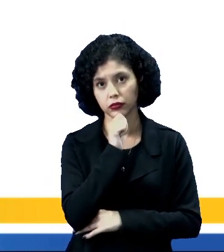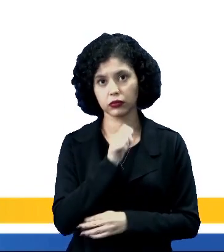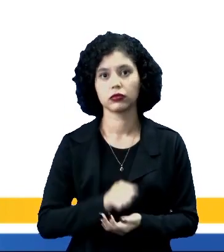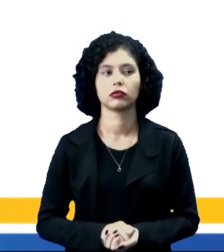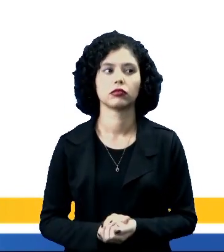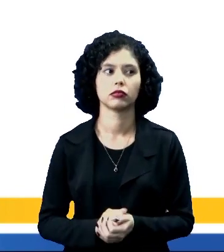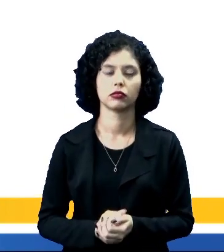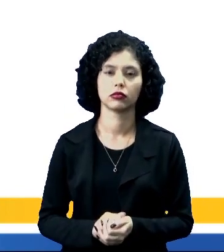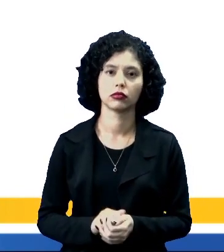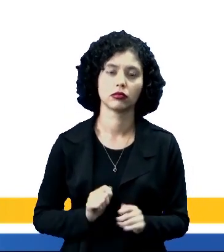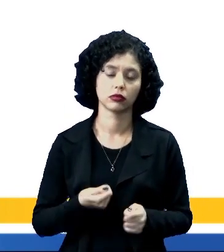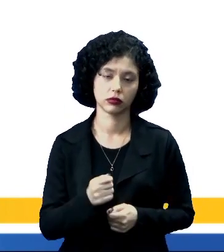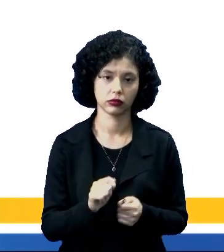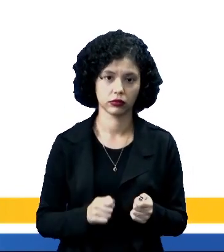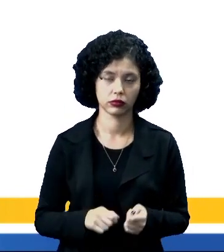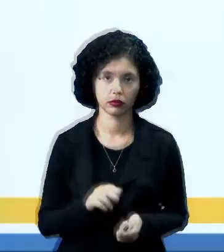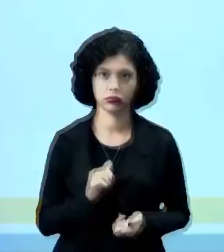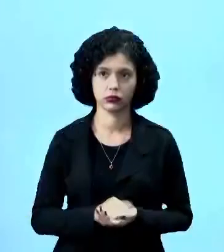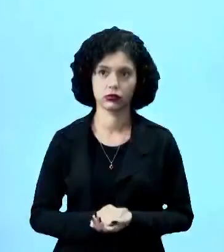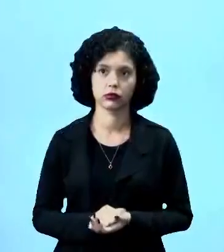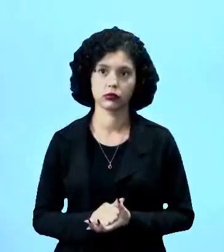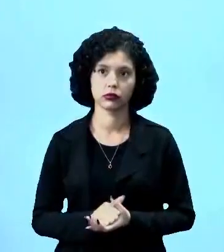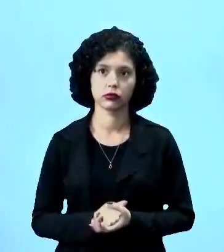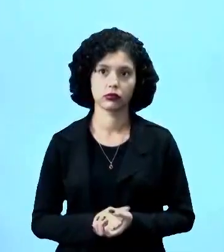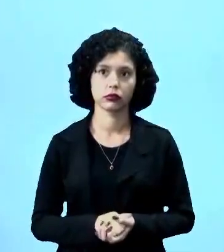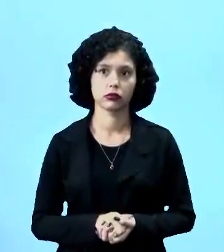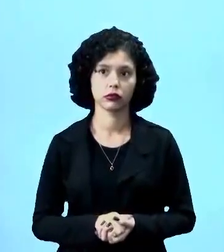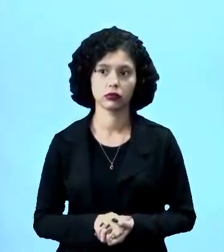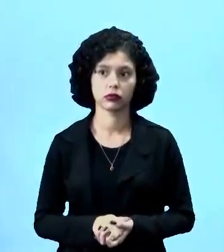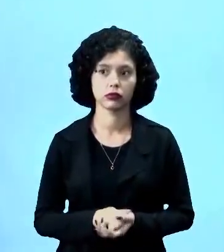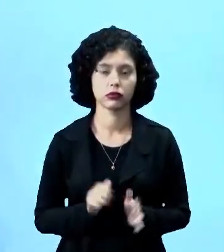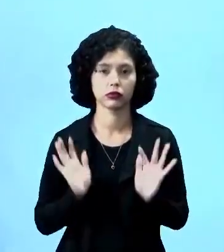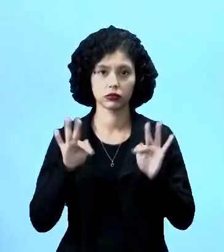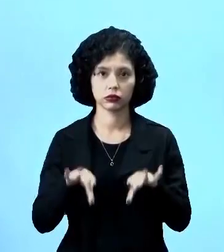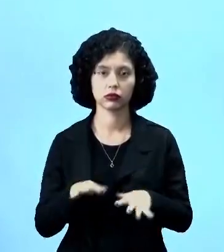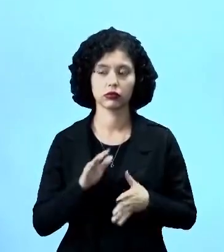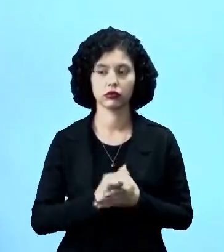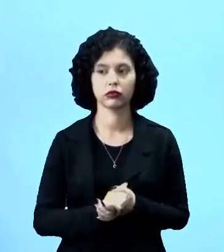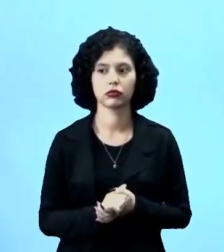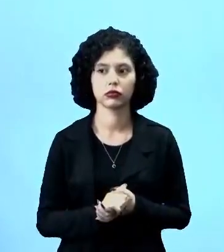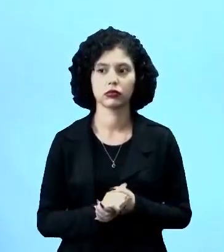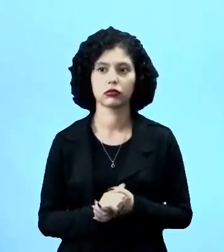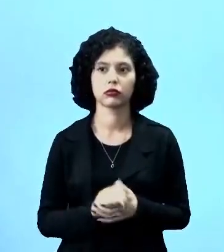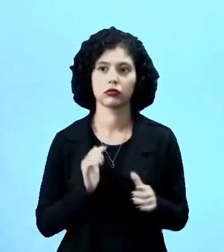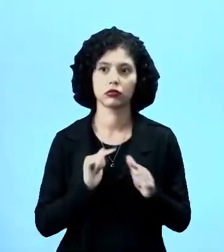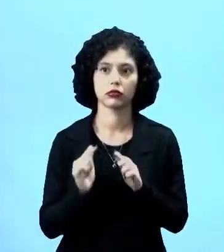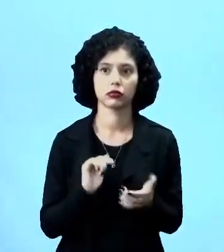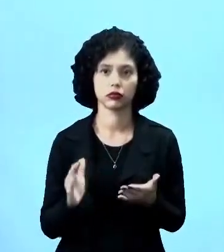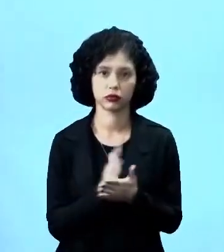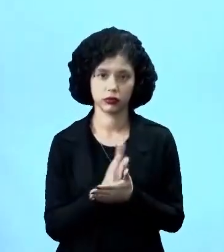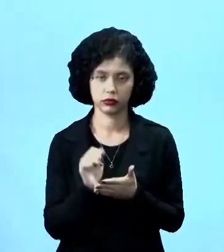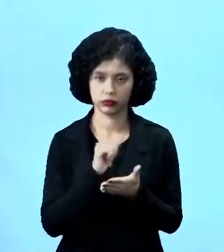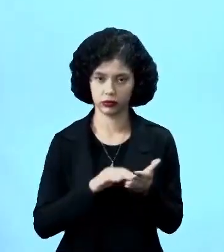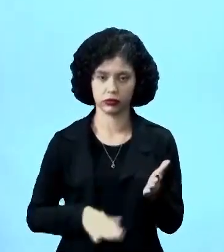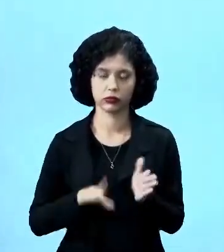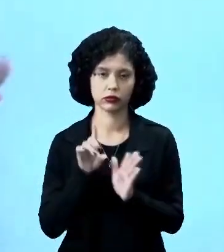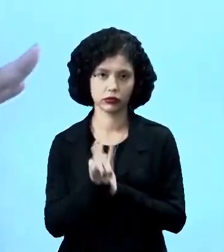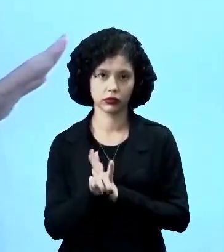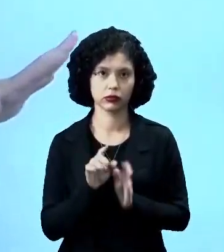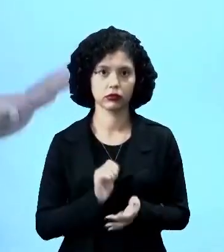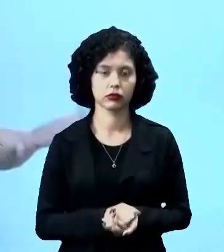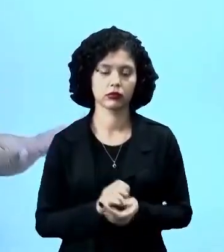para uma posterior controle de natalidade e aí agora para a gente seguir a gente vai trabalhar algumas questões